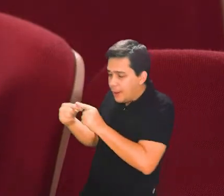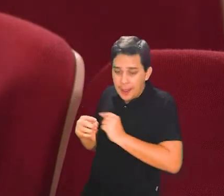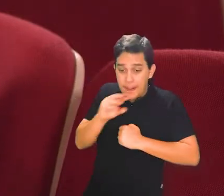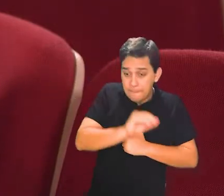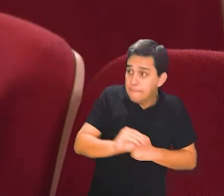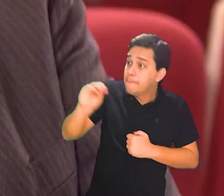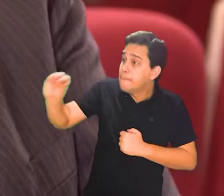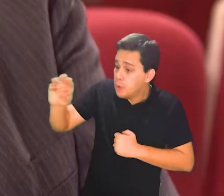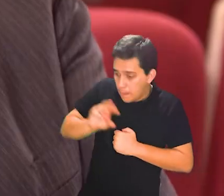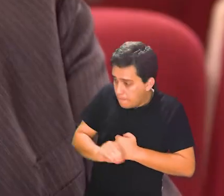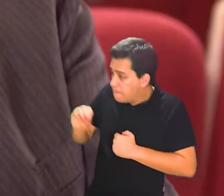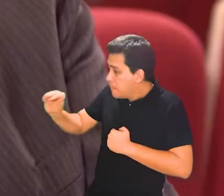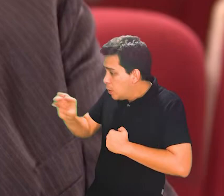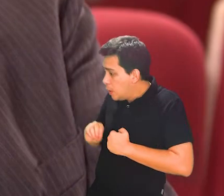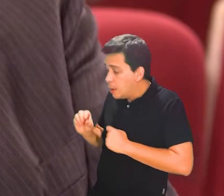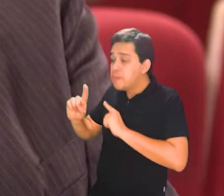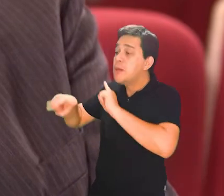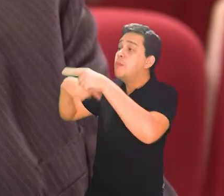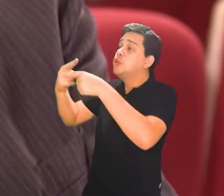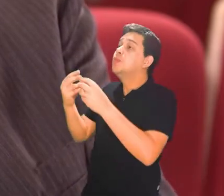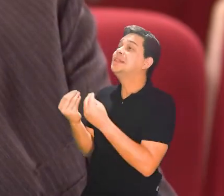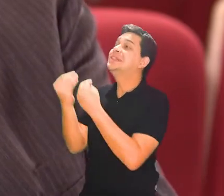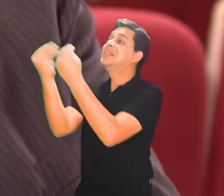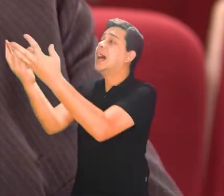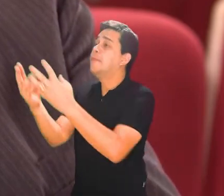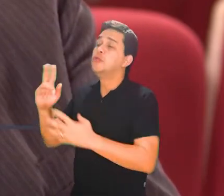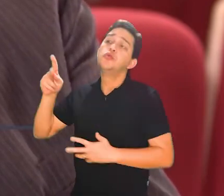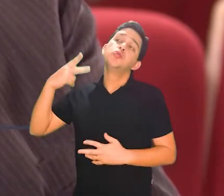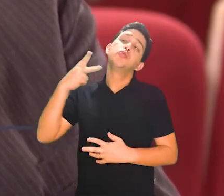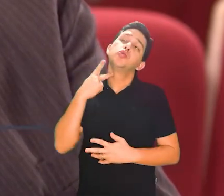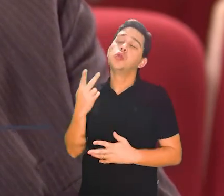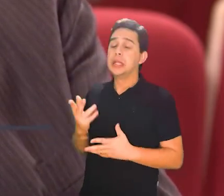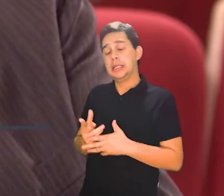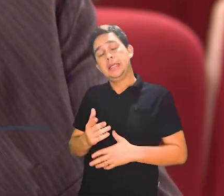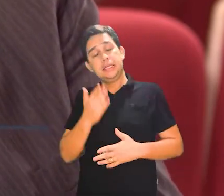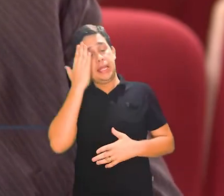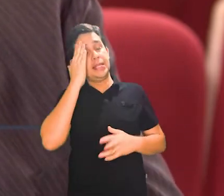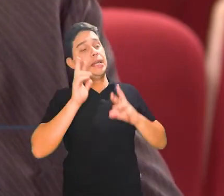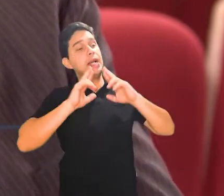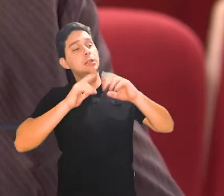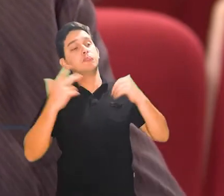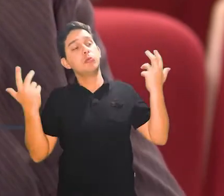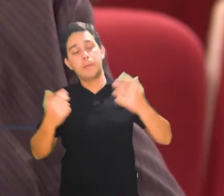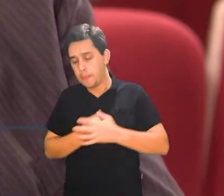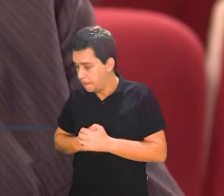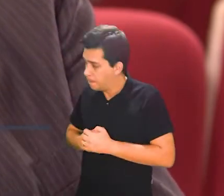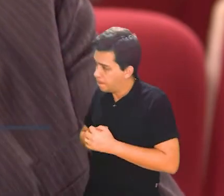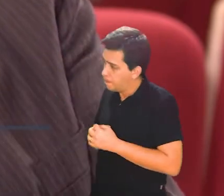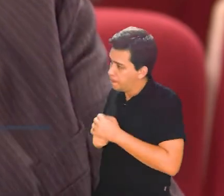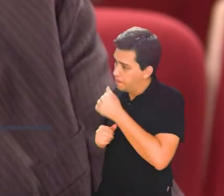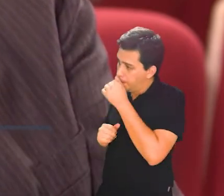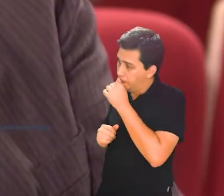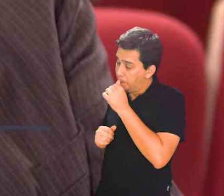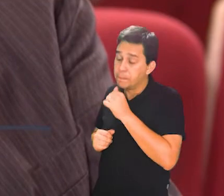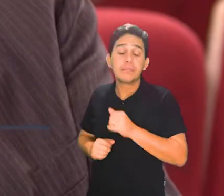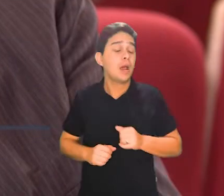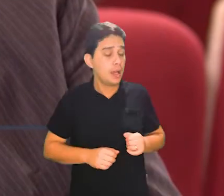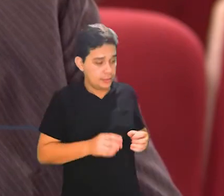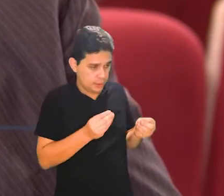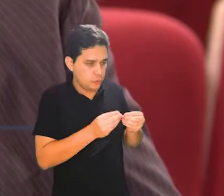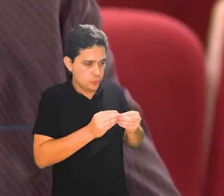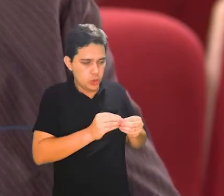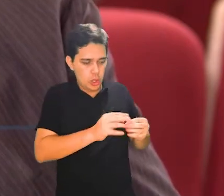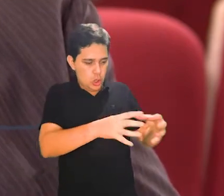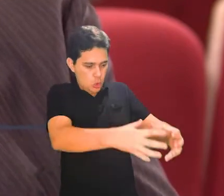de justiça? O centro de apoio ele vai identificar o local do fato, a distribuição